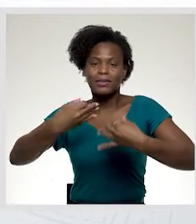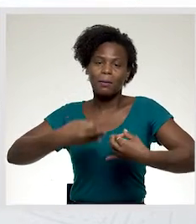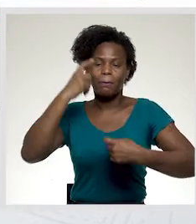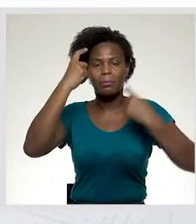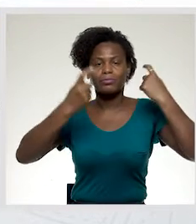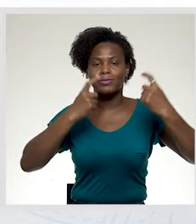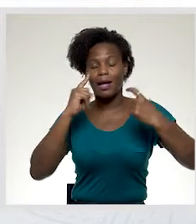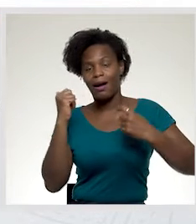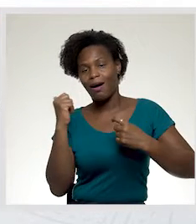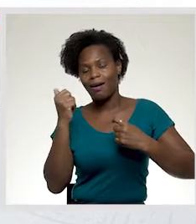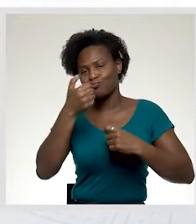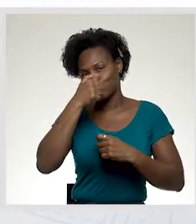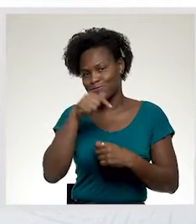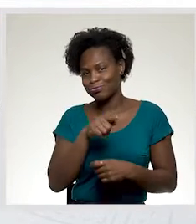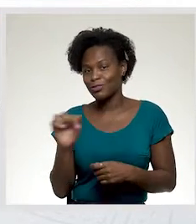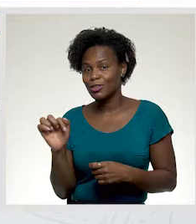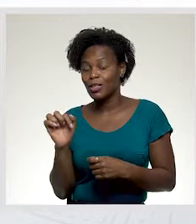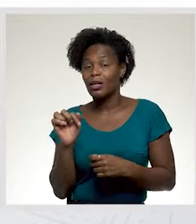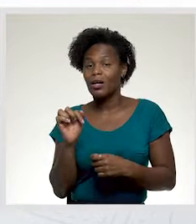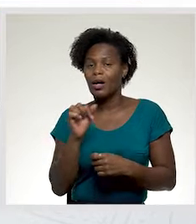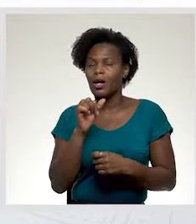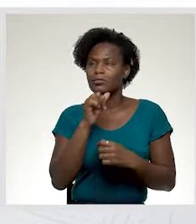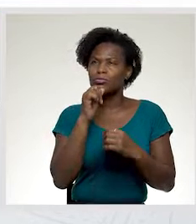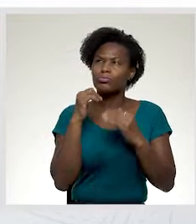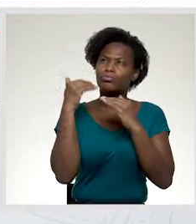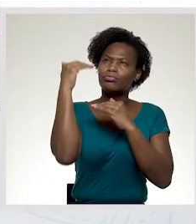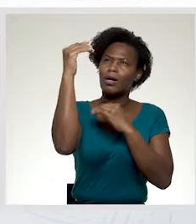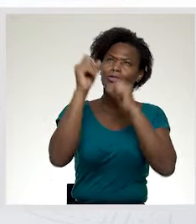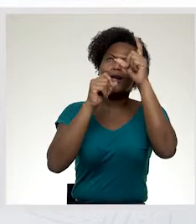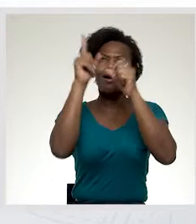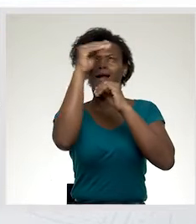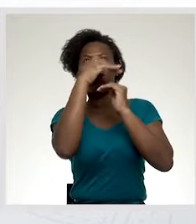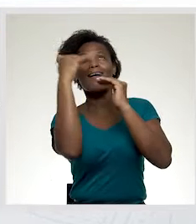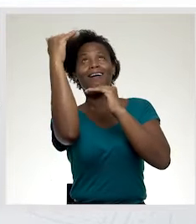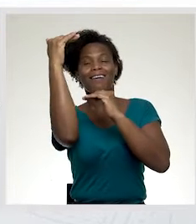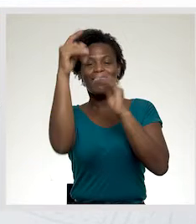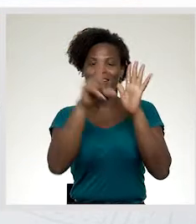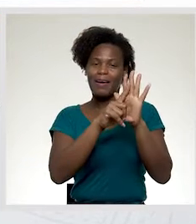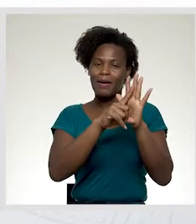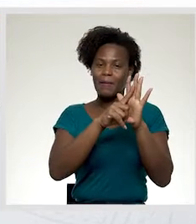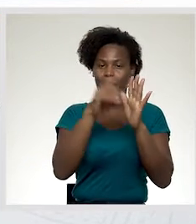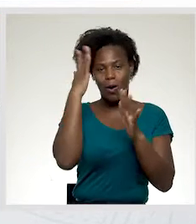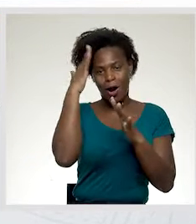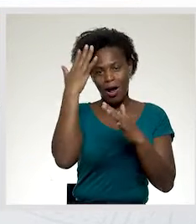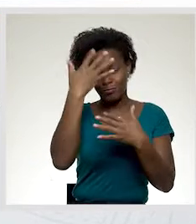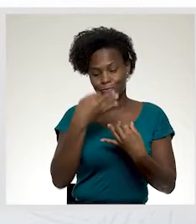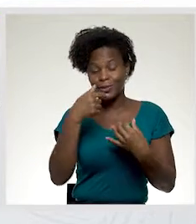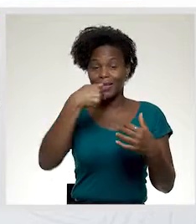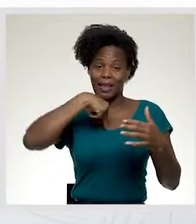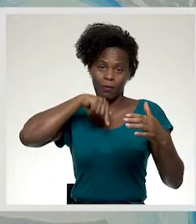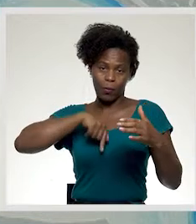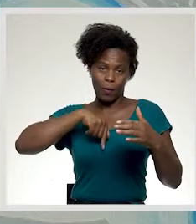o pensamento delas se ocupa, o céu estrelado sobre mim e a lei moral dentro de